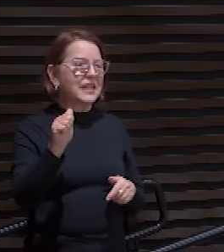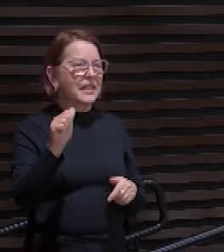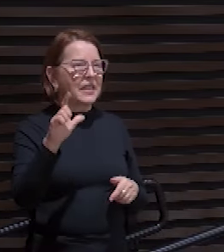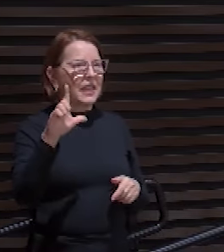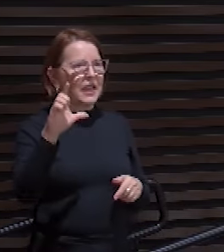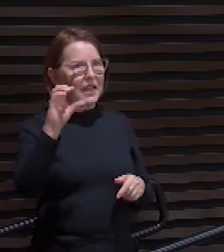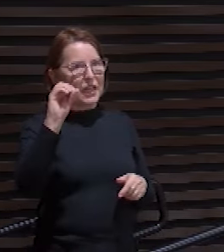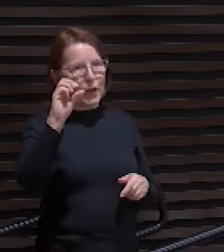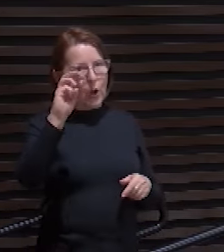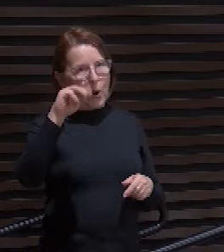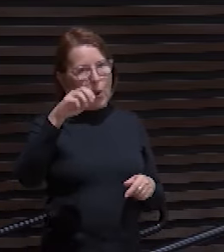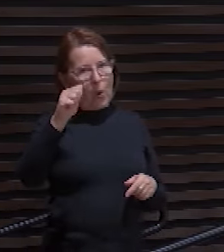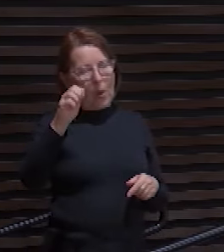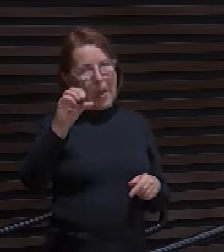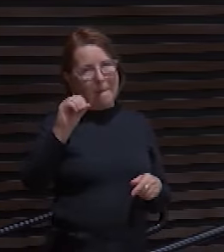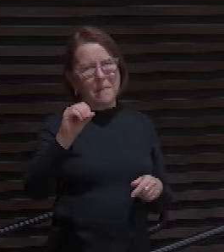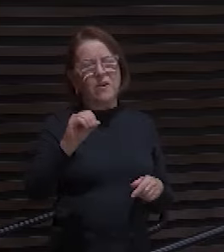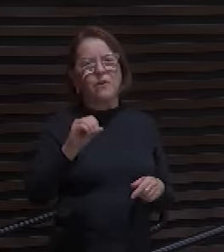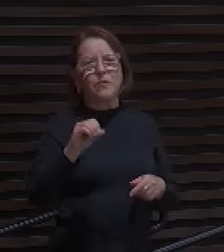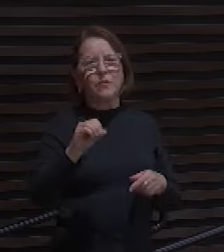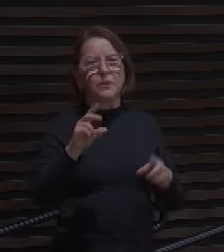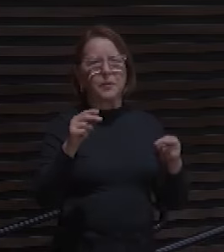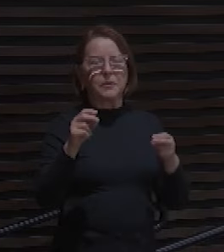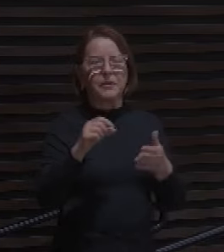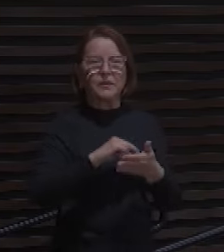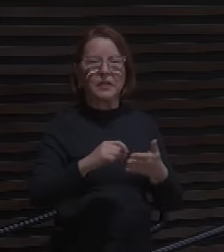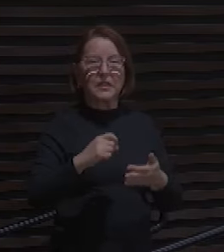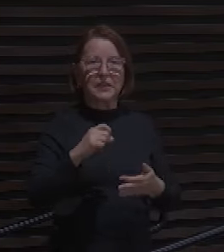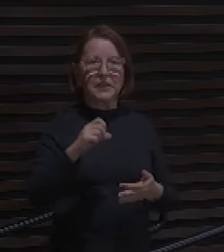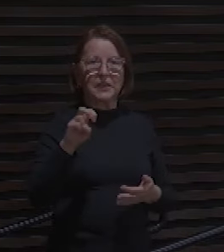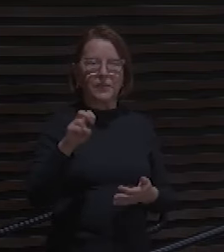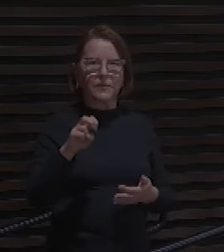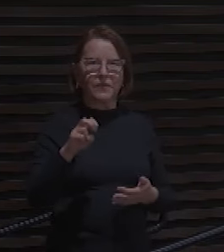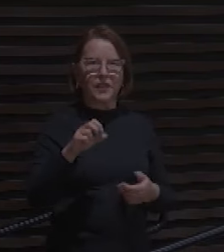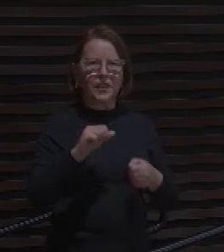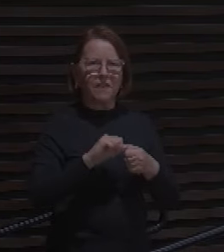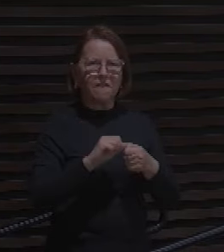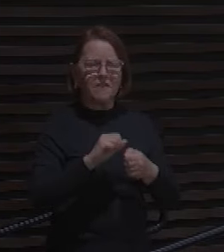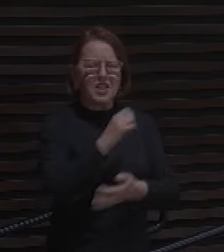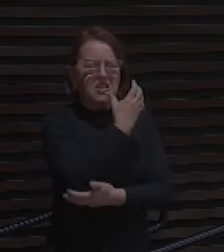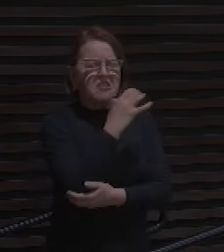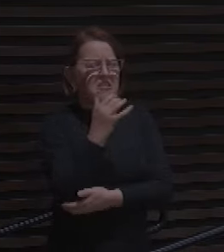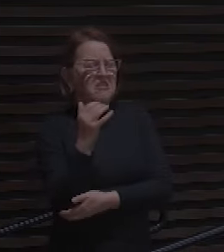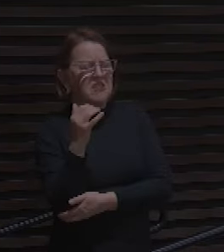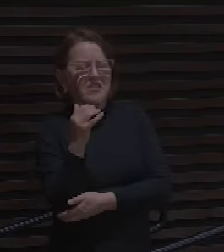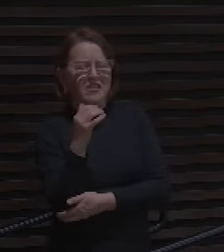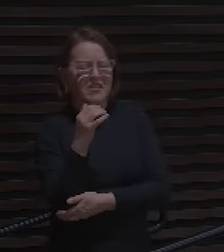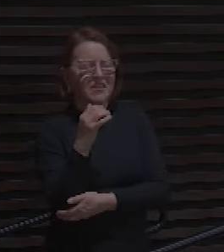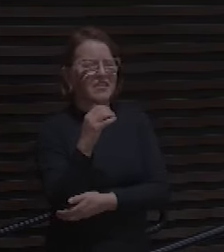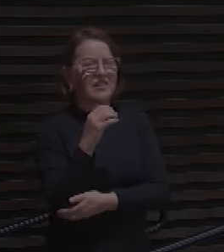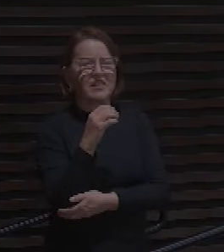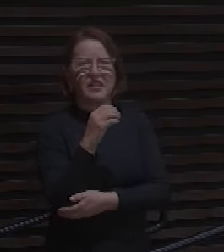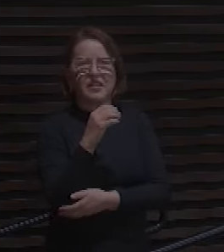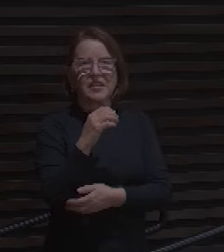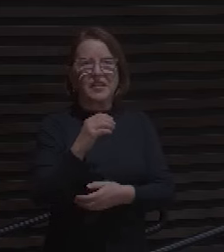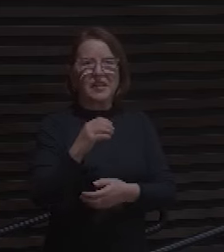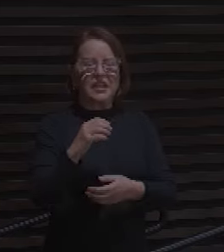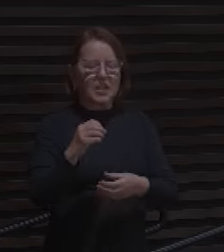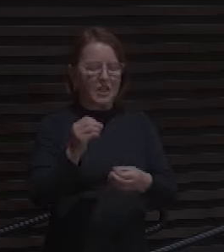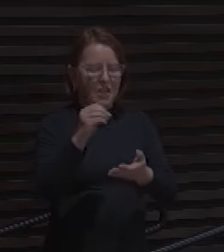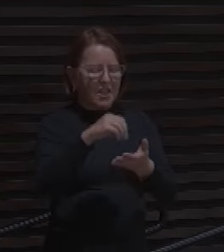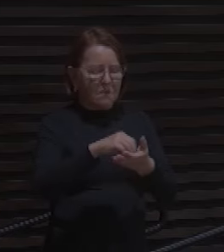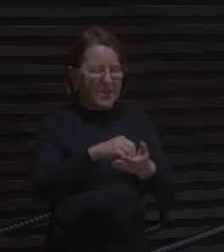Olha o versículo 5, o que esse cara fez? Fiz jardins e pomares para mim, e neles plantei